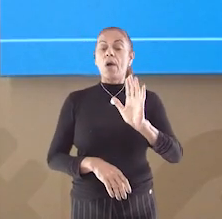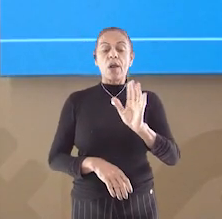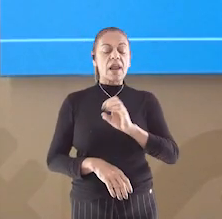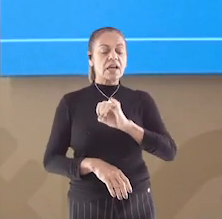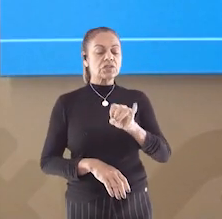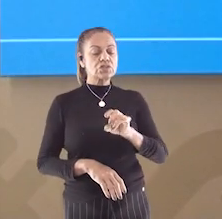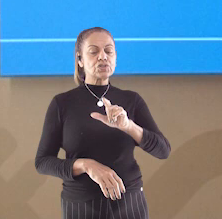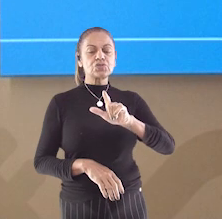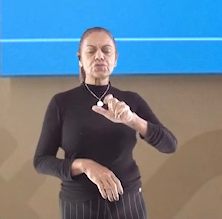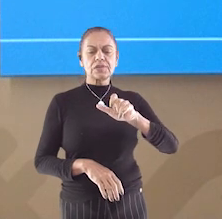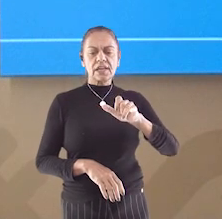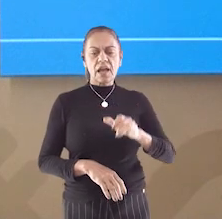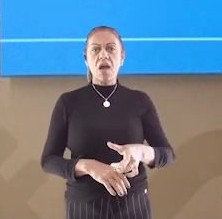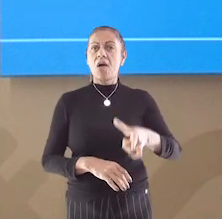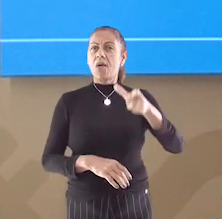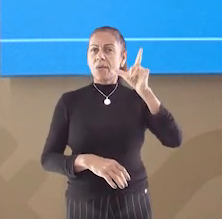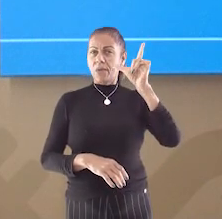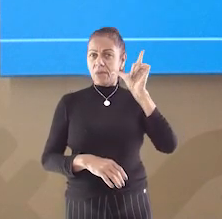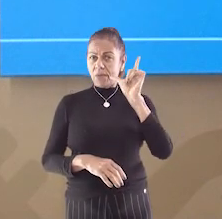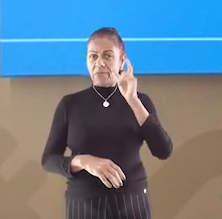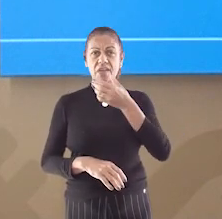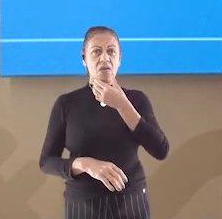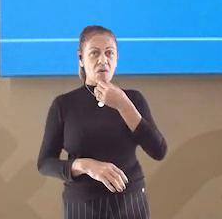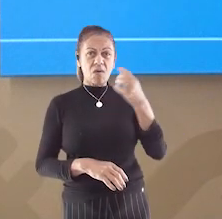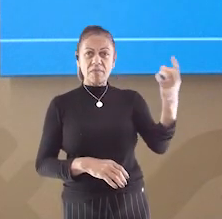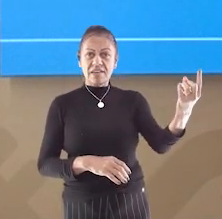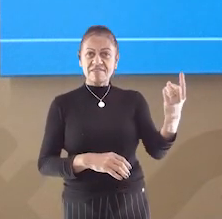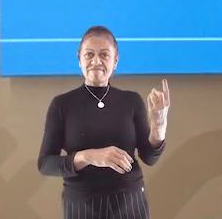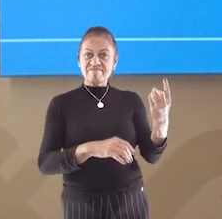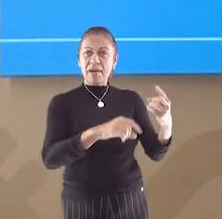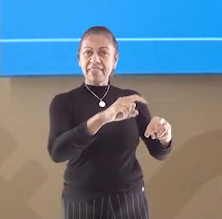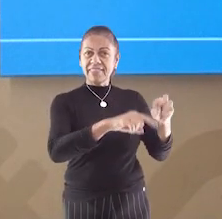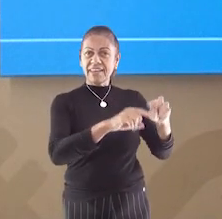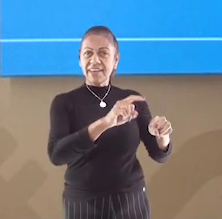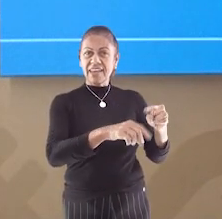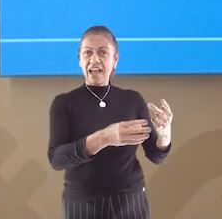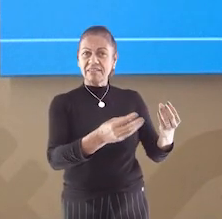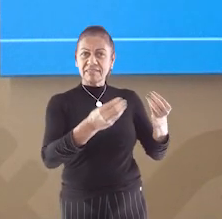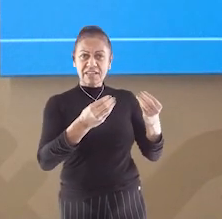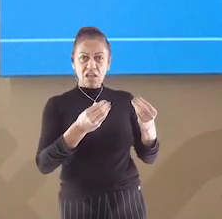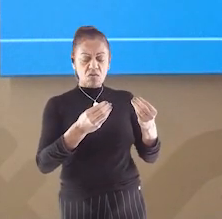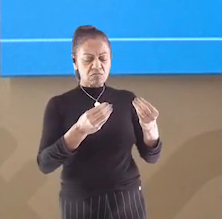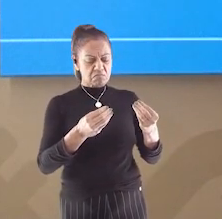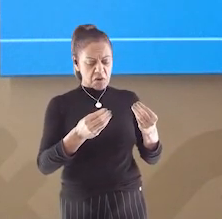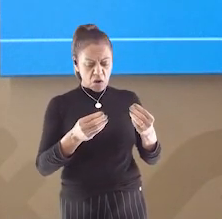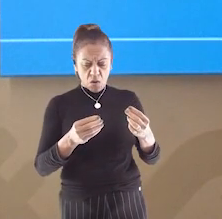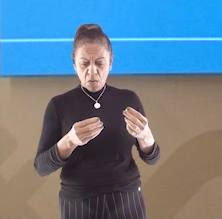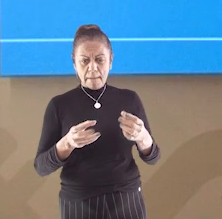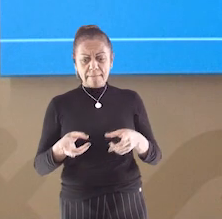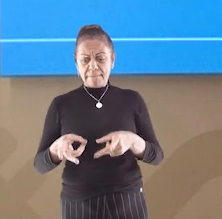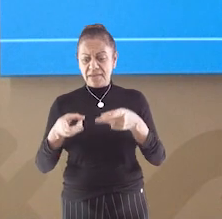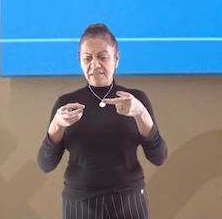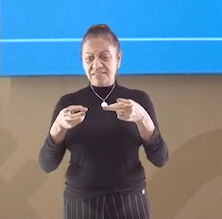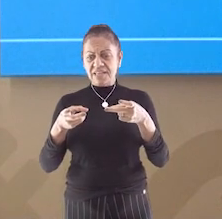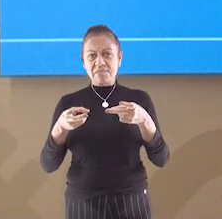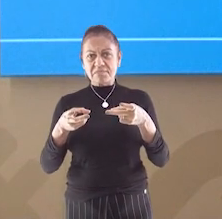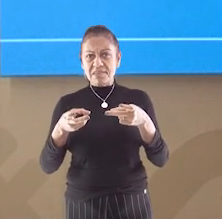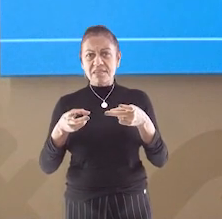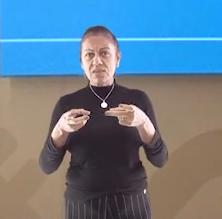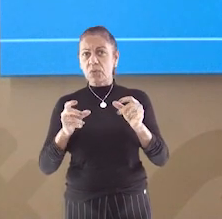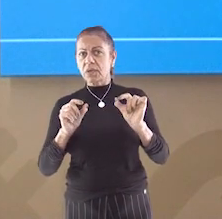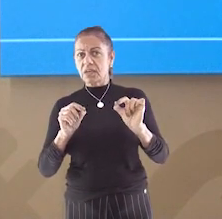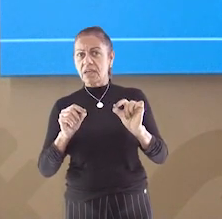dia. Ontem, o fornecedor acabou deixando materiais a mais aqui na entrega. Ao invés